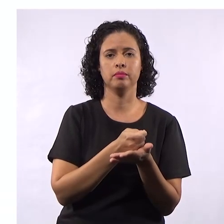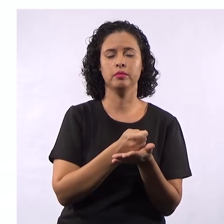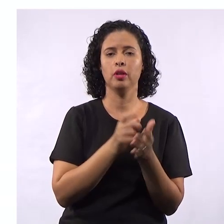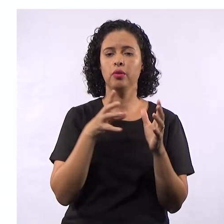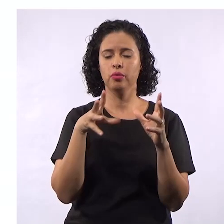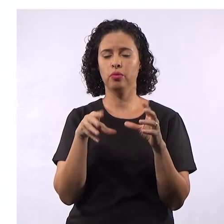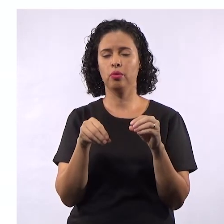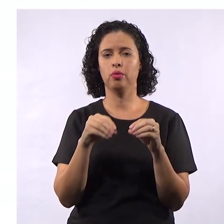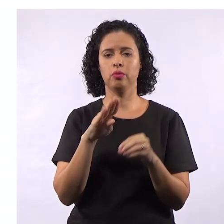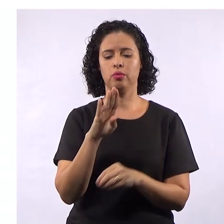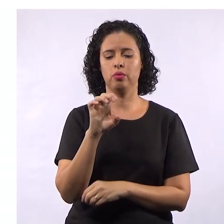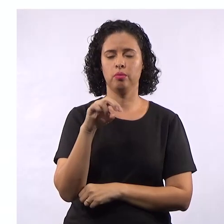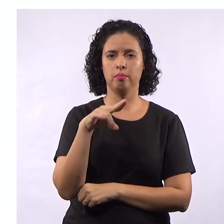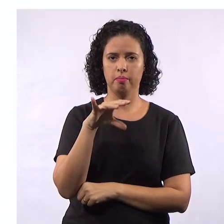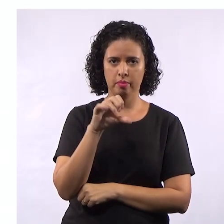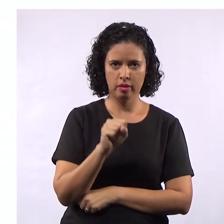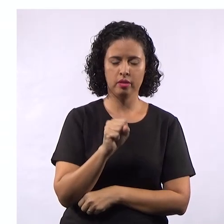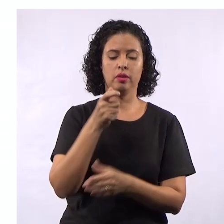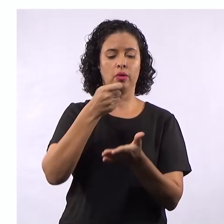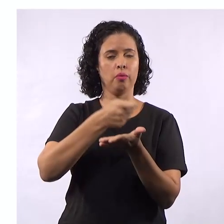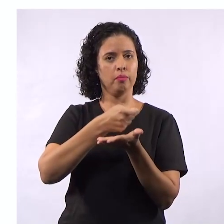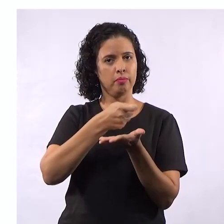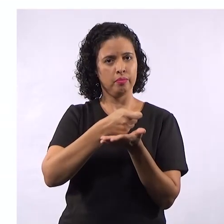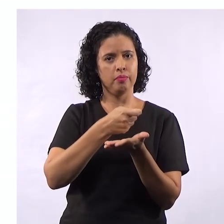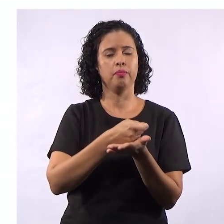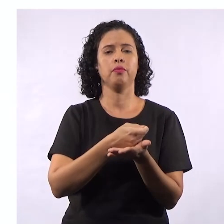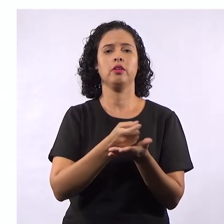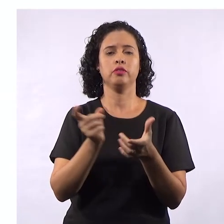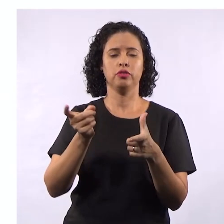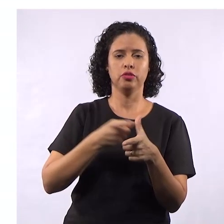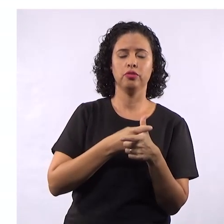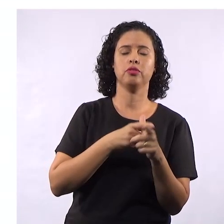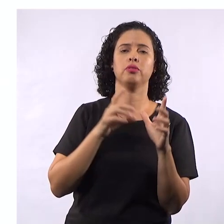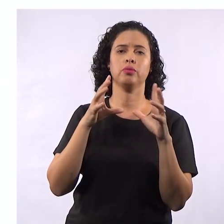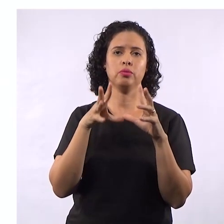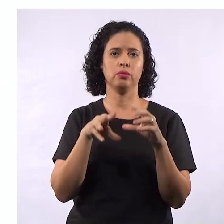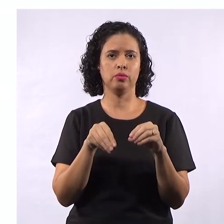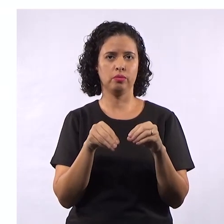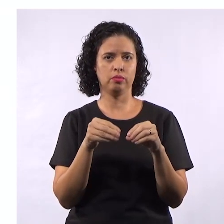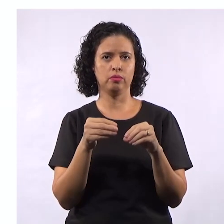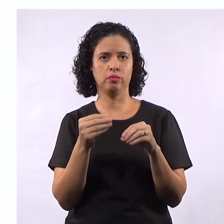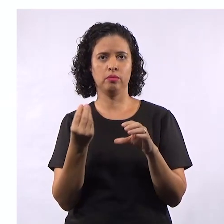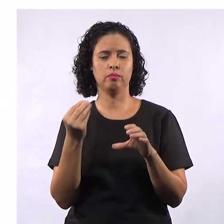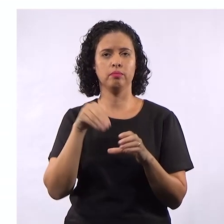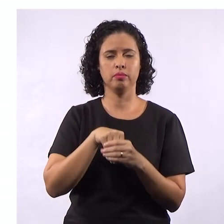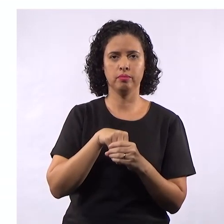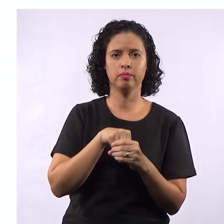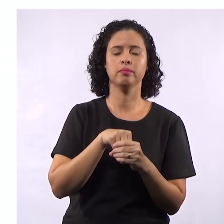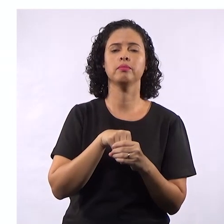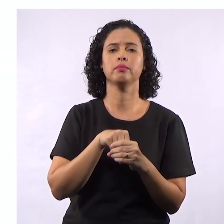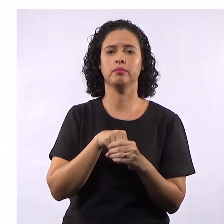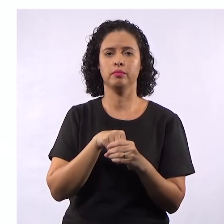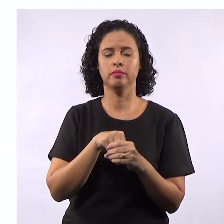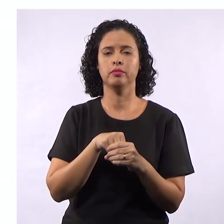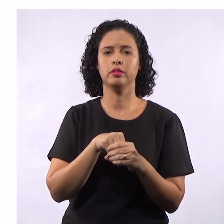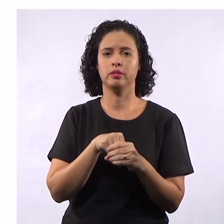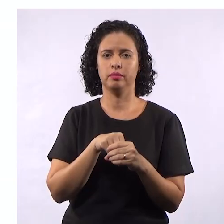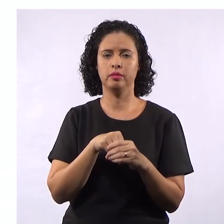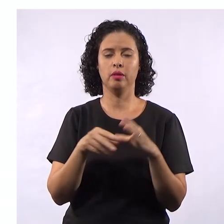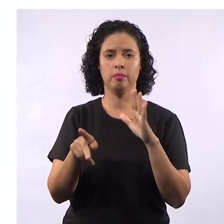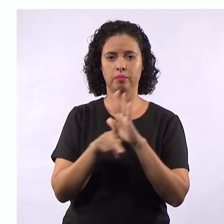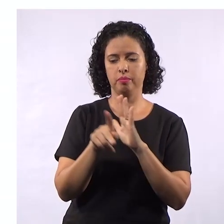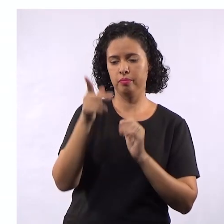uma imagem que até eu gosto muito do Estratégia Concursos, né? Aqui sem querer fazer merchan, mas os materiais são